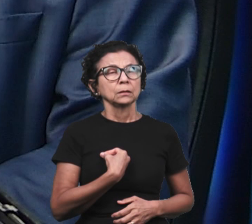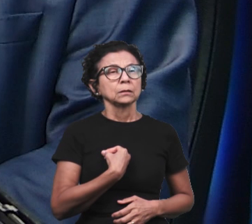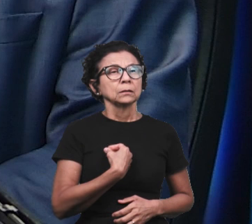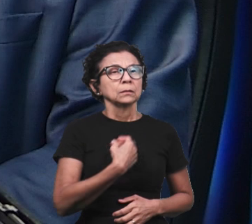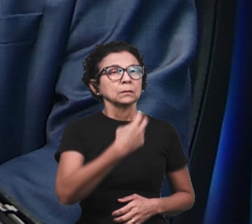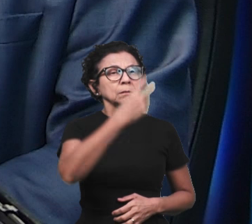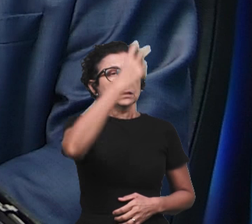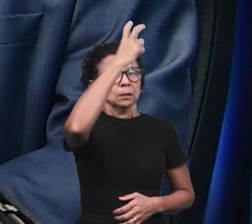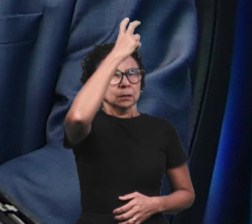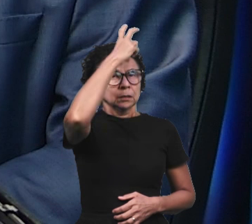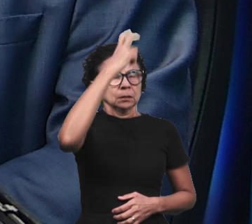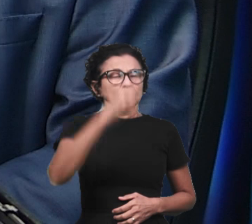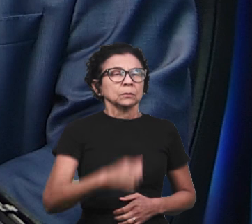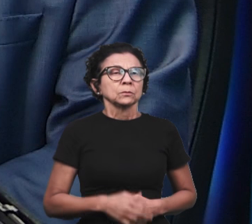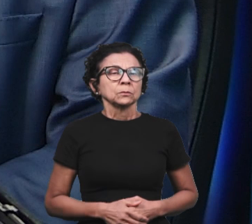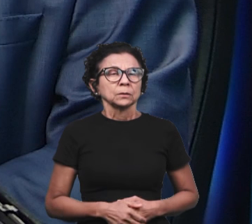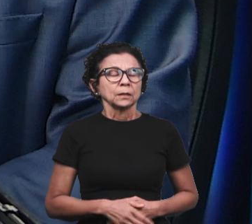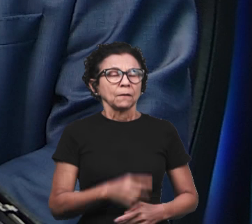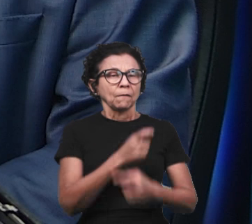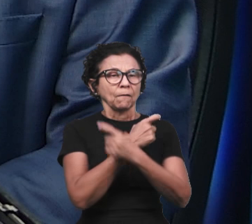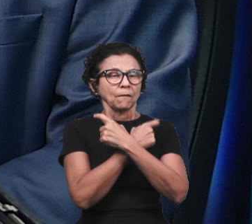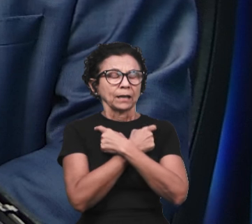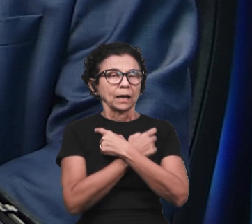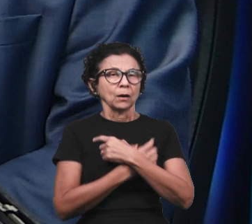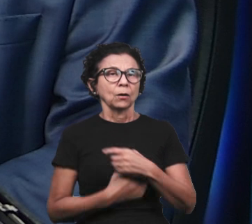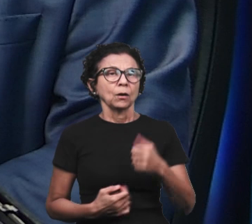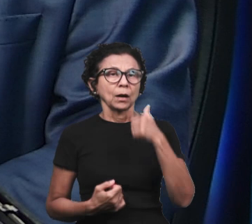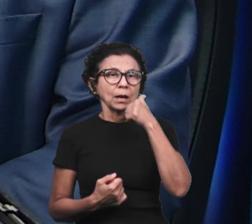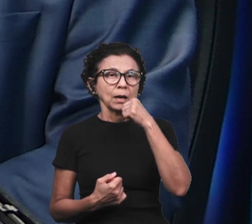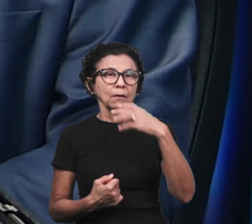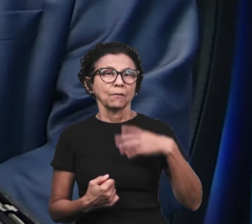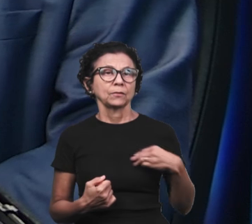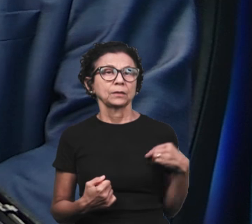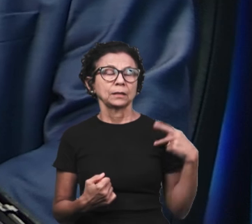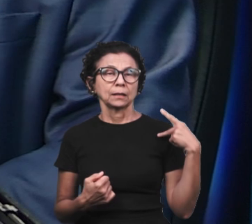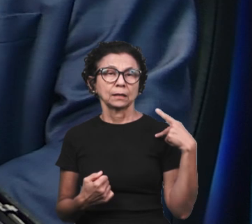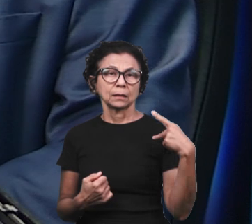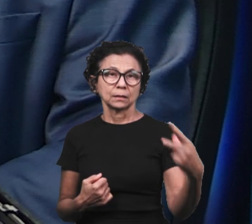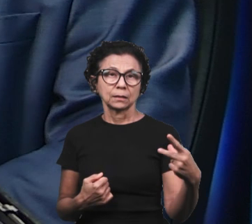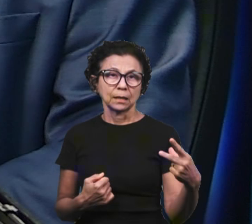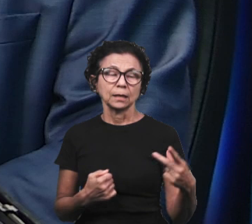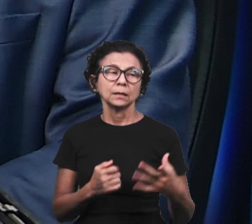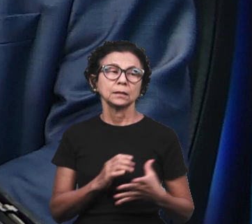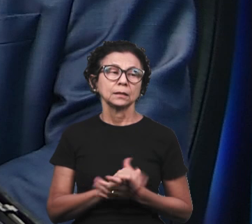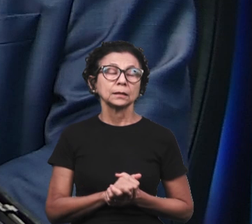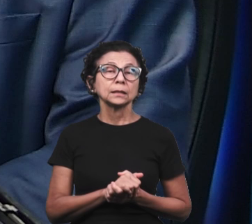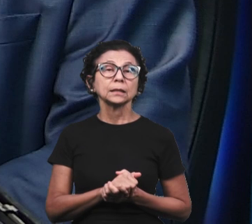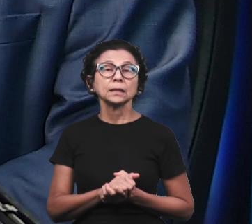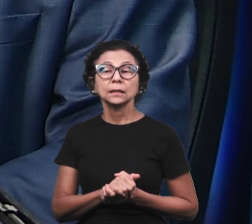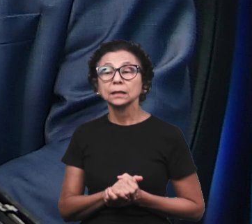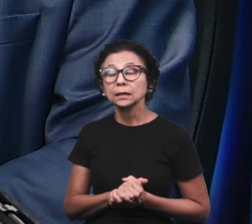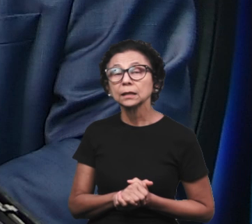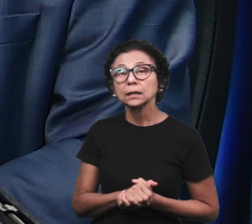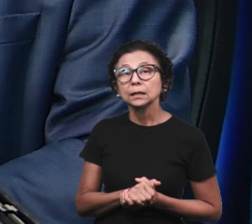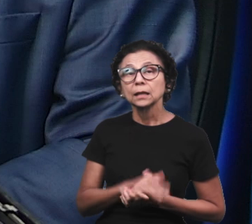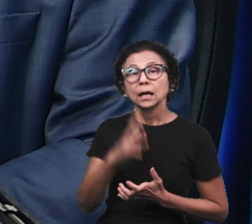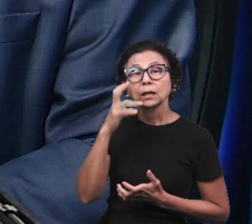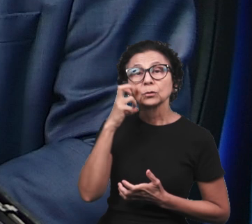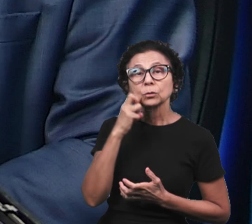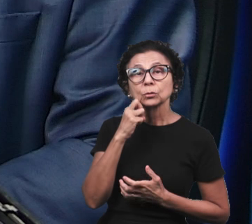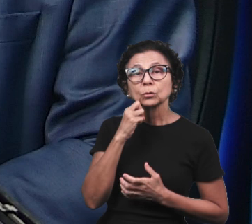e Moisés foi tido como príncipe. Ele era um futuro